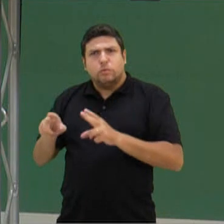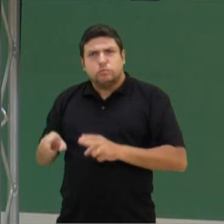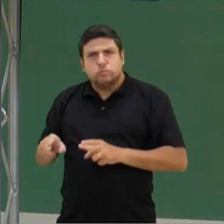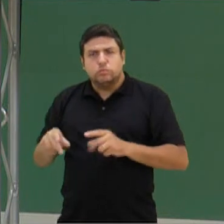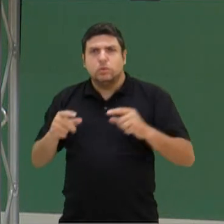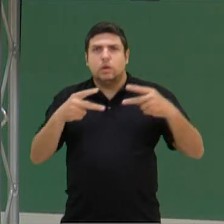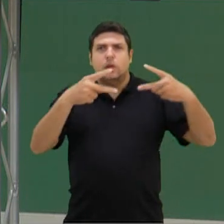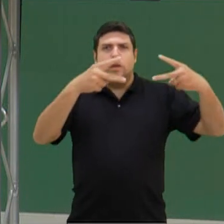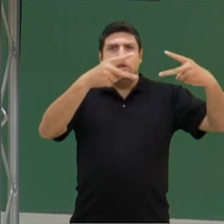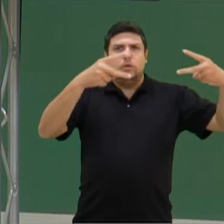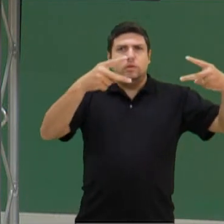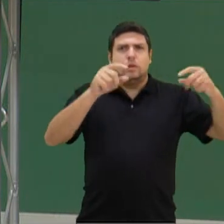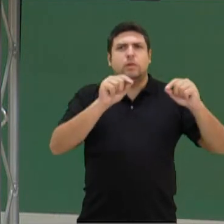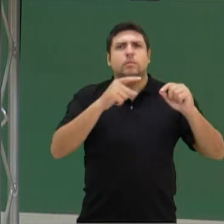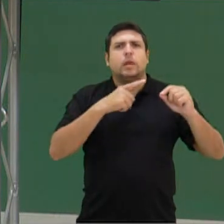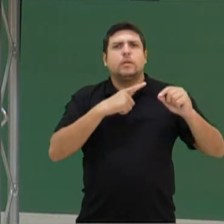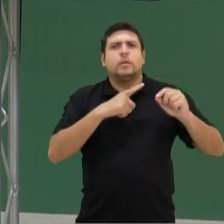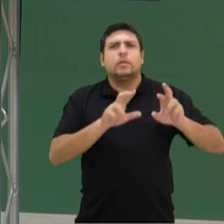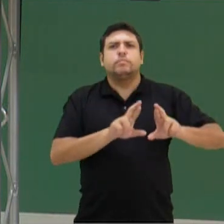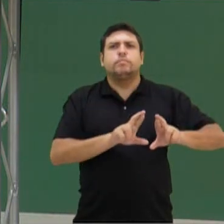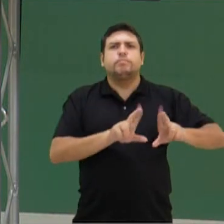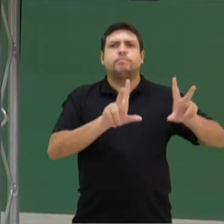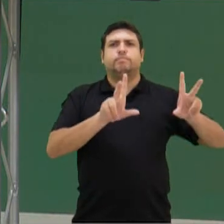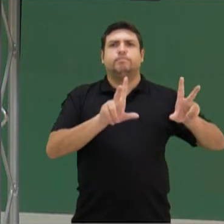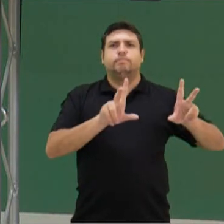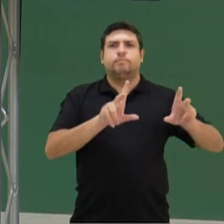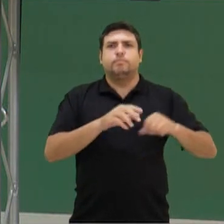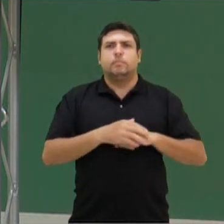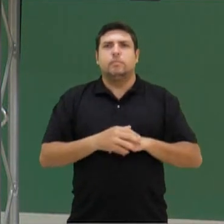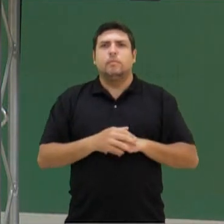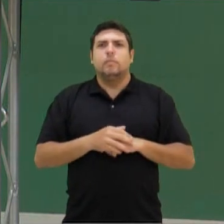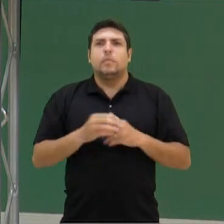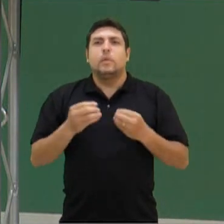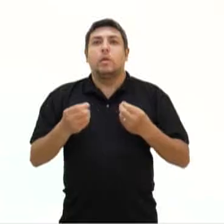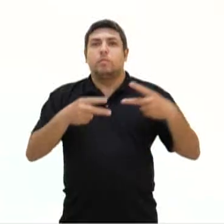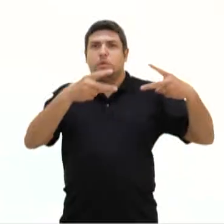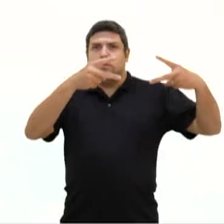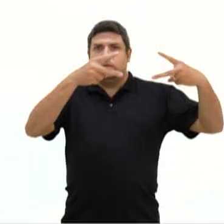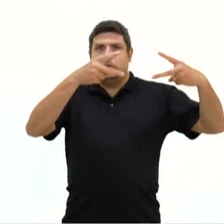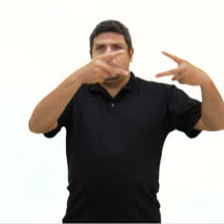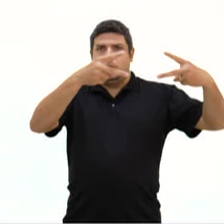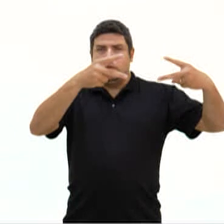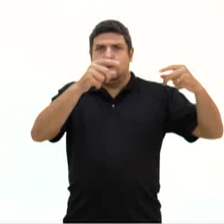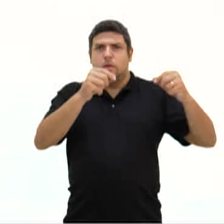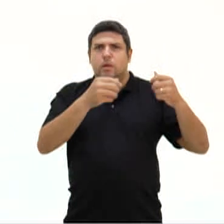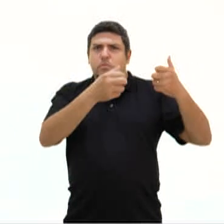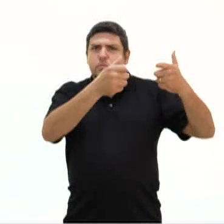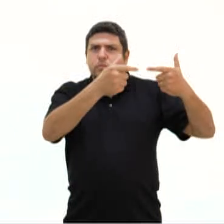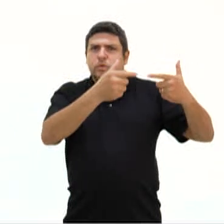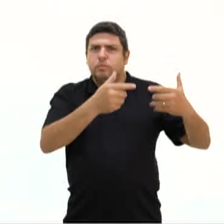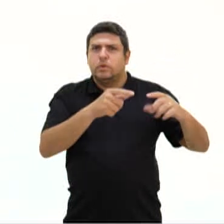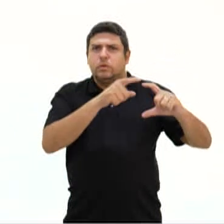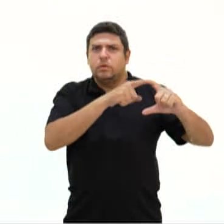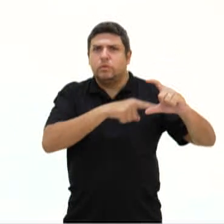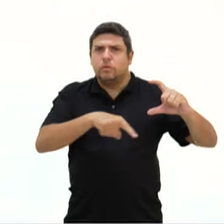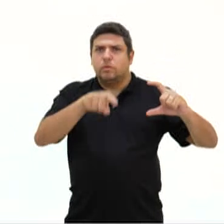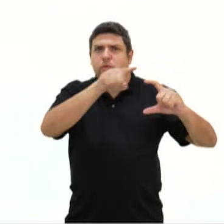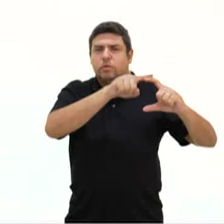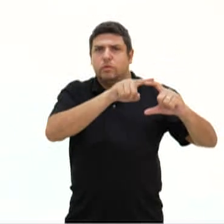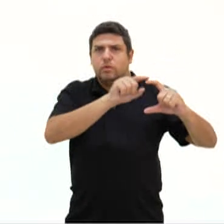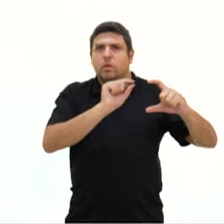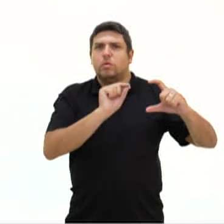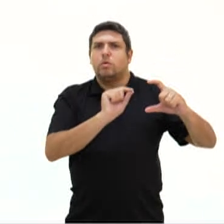uma desigualdade. Uma inequação envolvendo uma circunferência